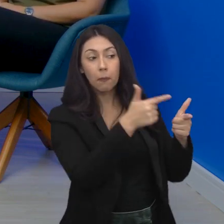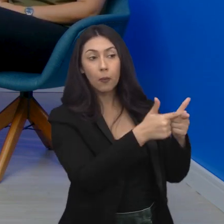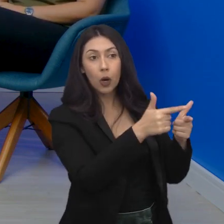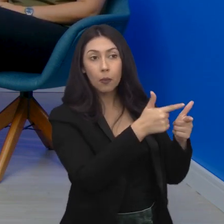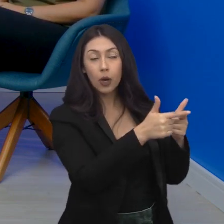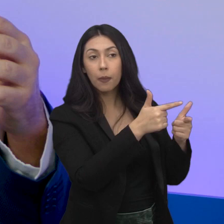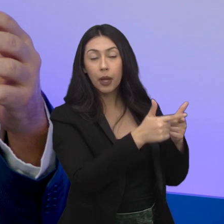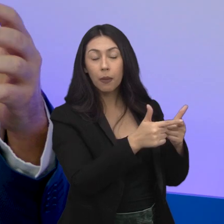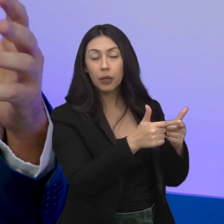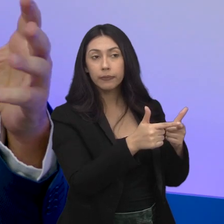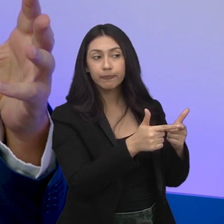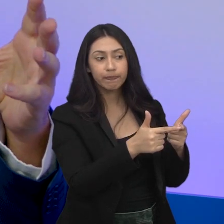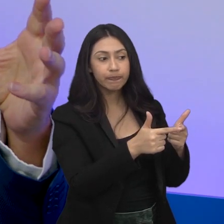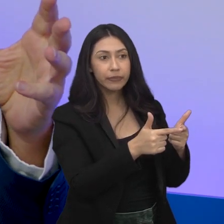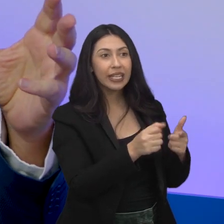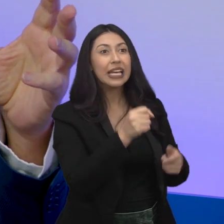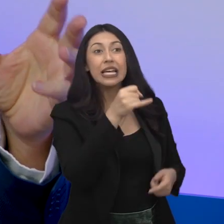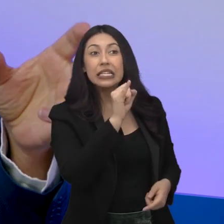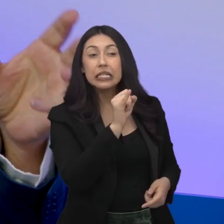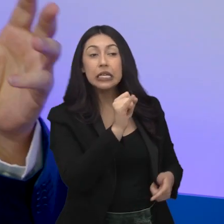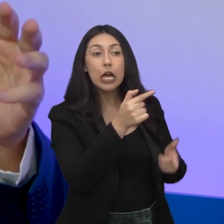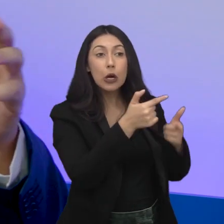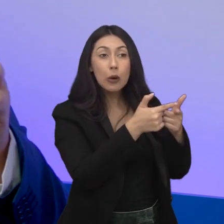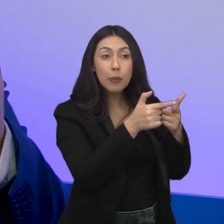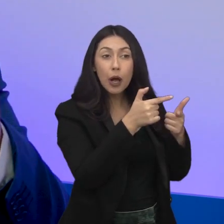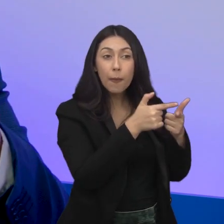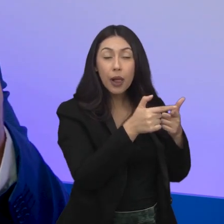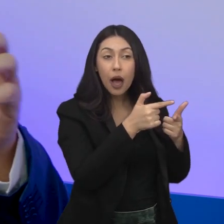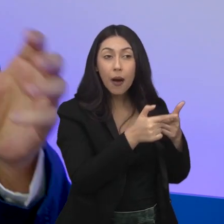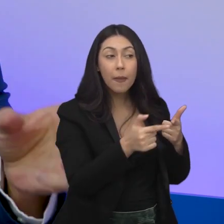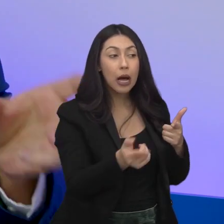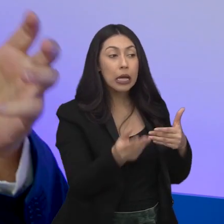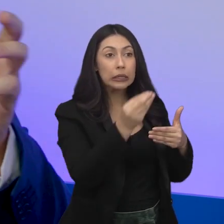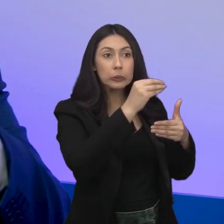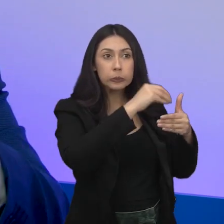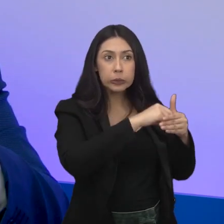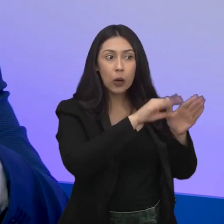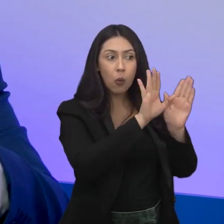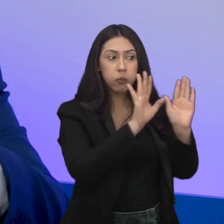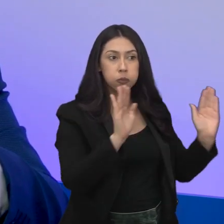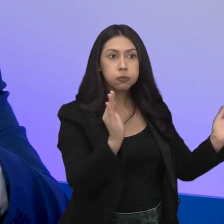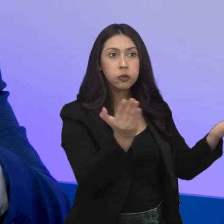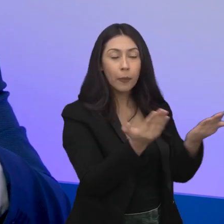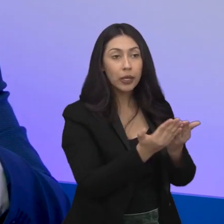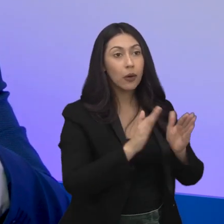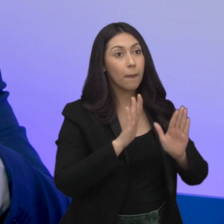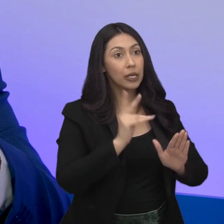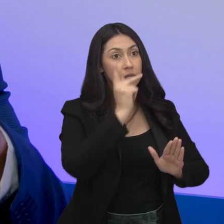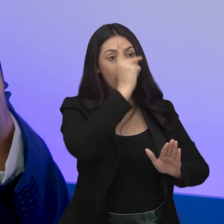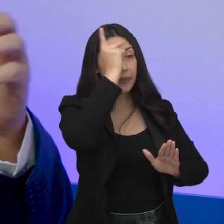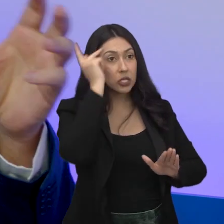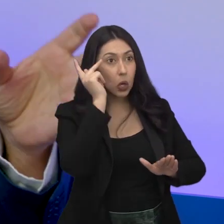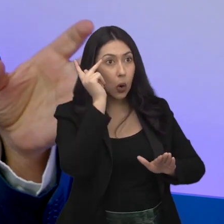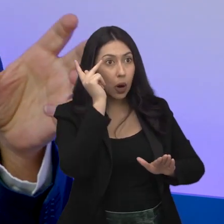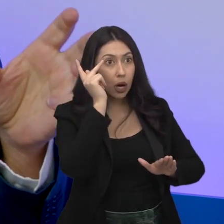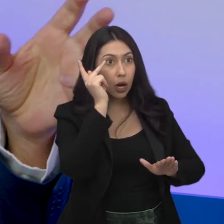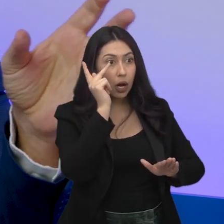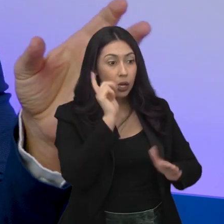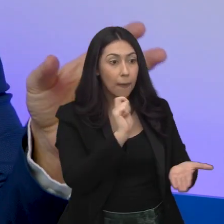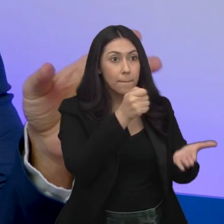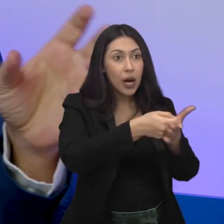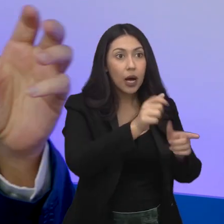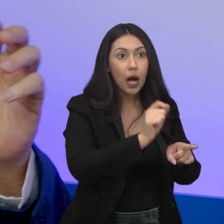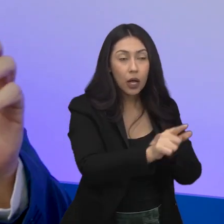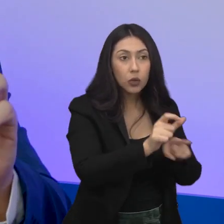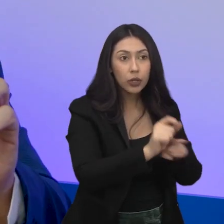tipo de problema, sempre assim, se é um problema, um dano que acontece no condomínio, o inquilino causou o dano na área comum, a responsabilidade é